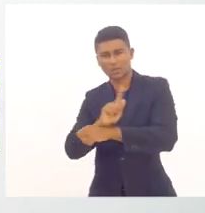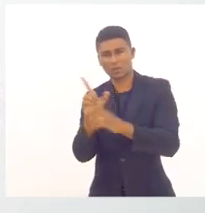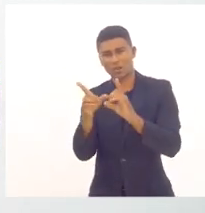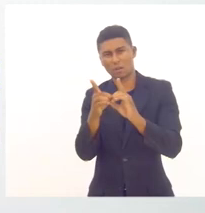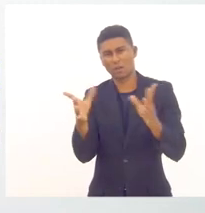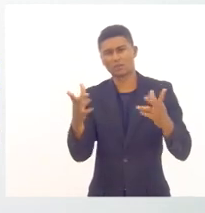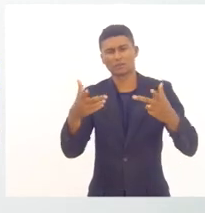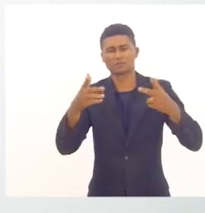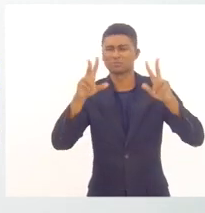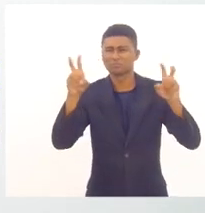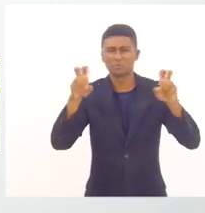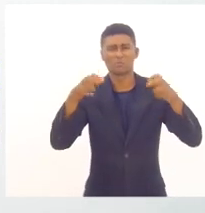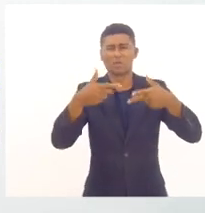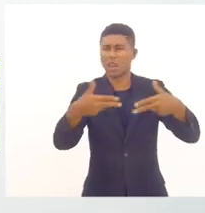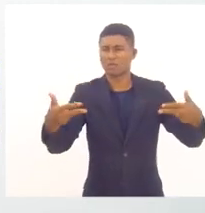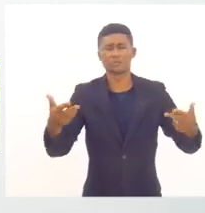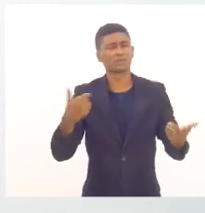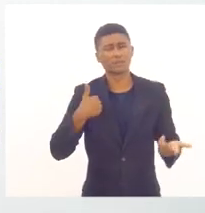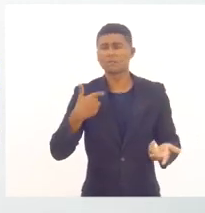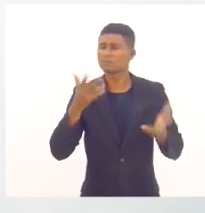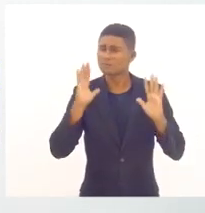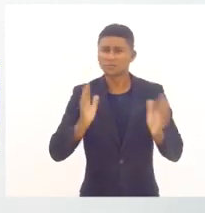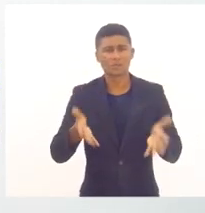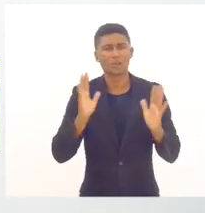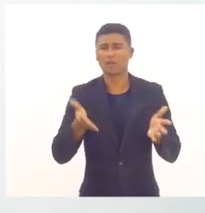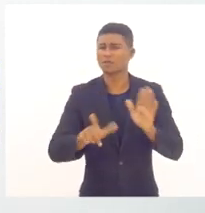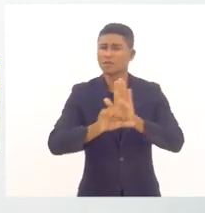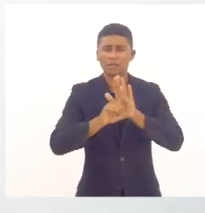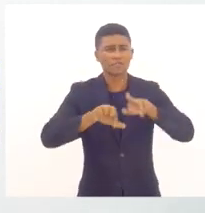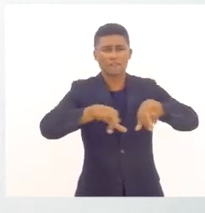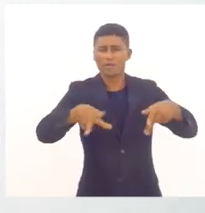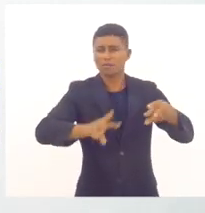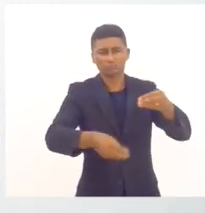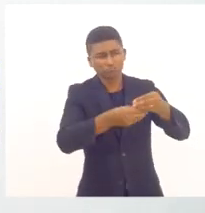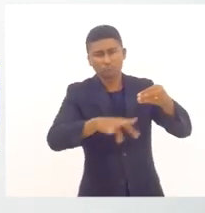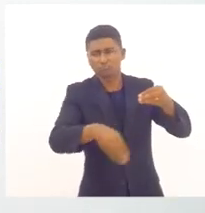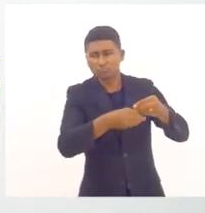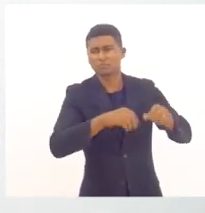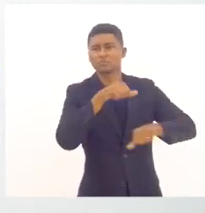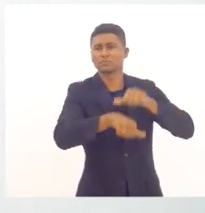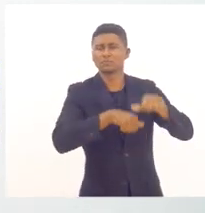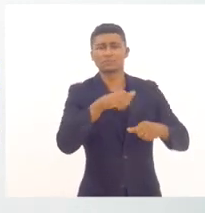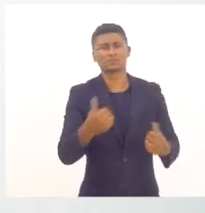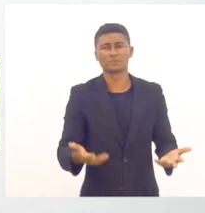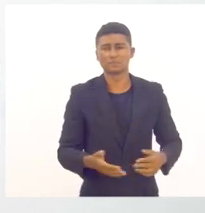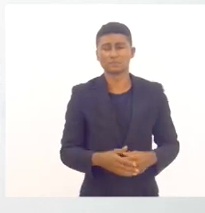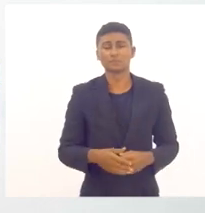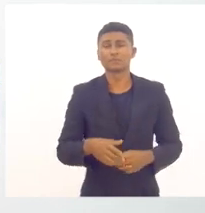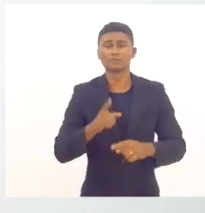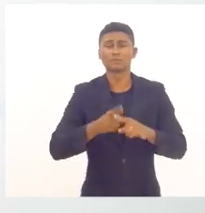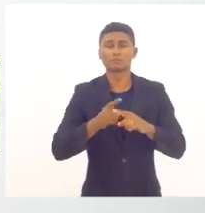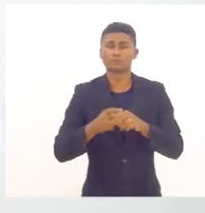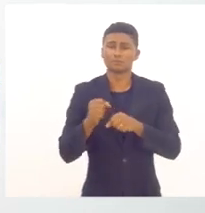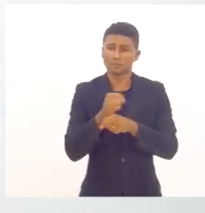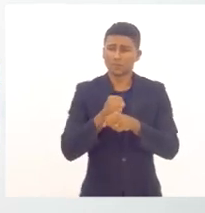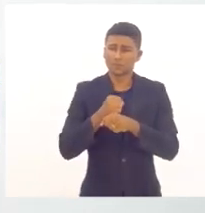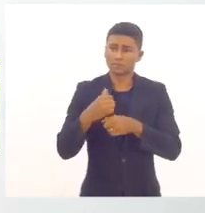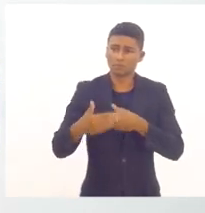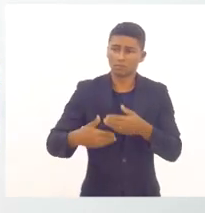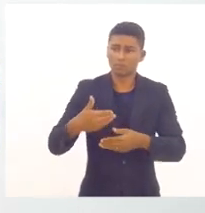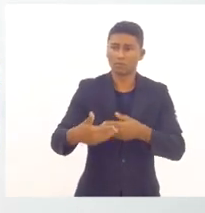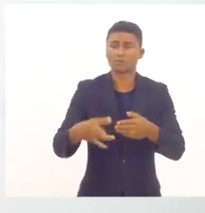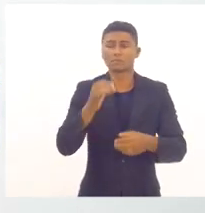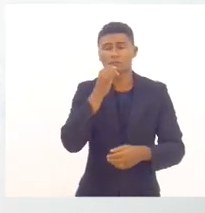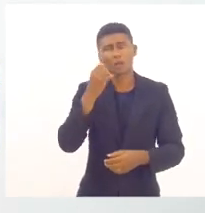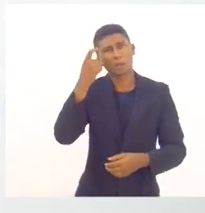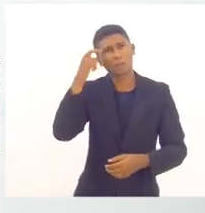Eu mesmo fiz leis modificando e não acho demérito nenhum você, passado alguns anos, ouvir as pessoas e dizer, olha, a ideia é